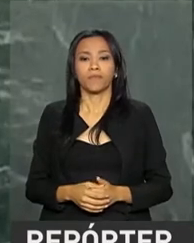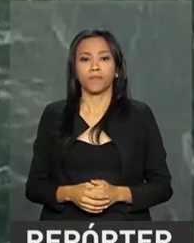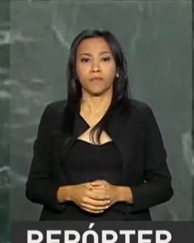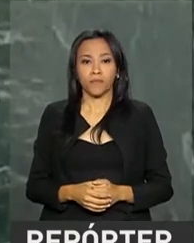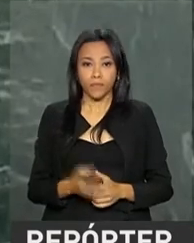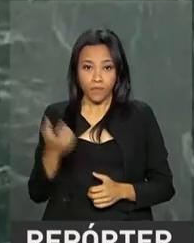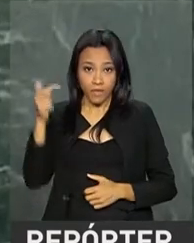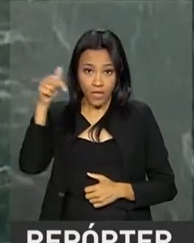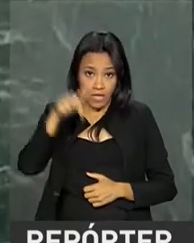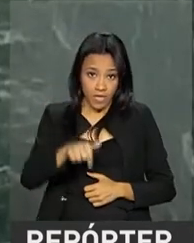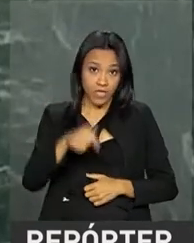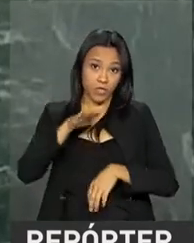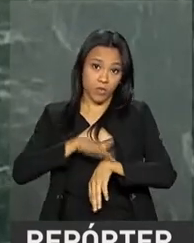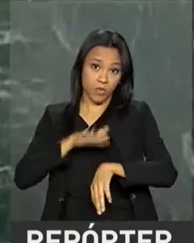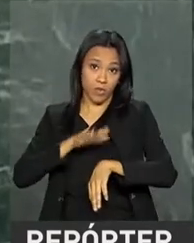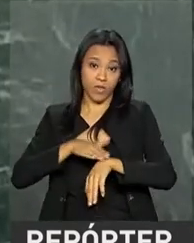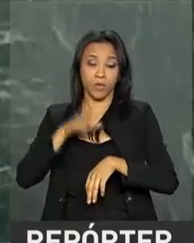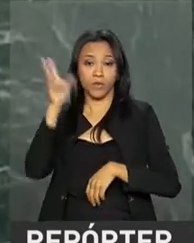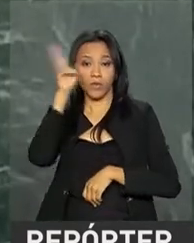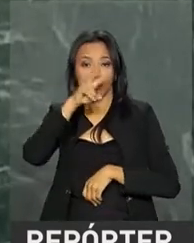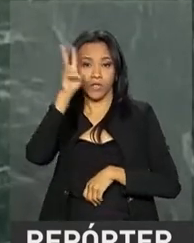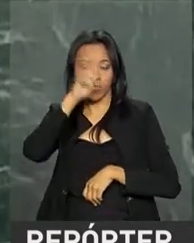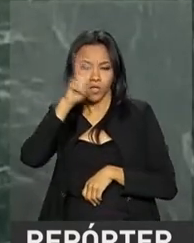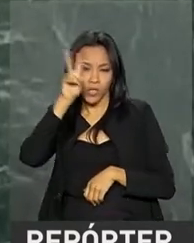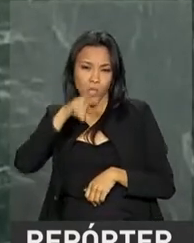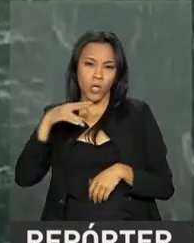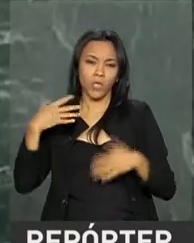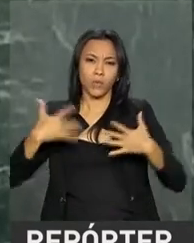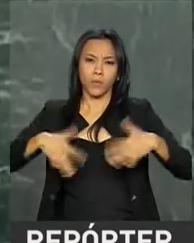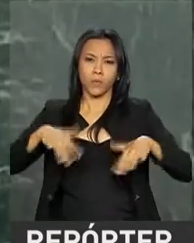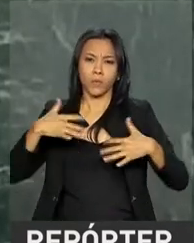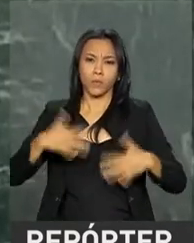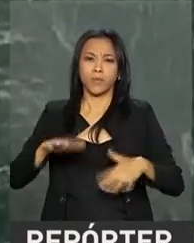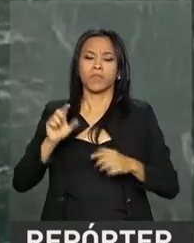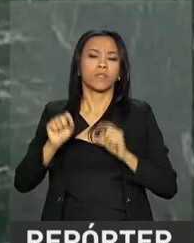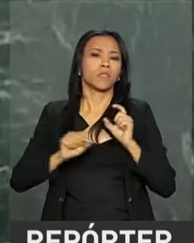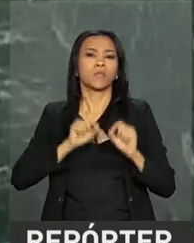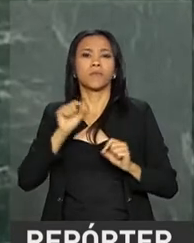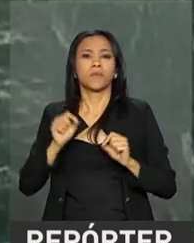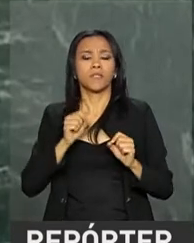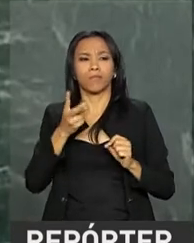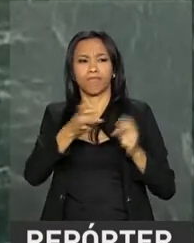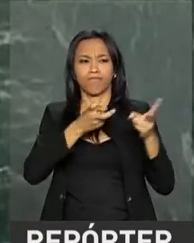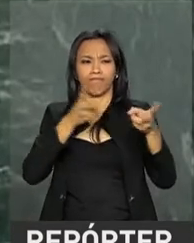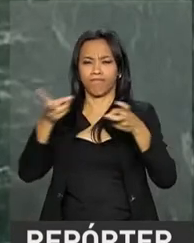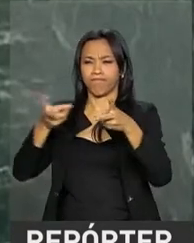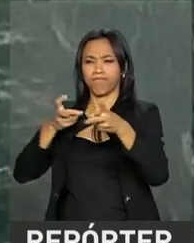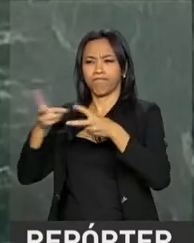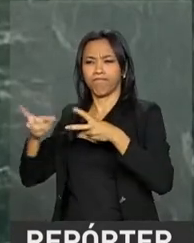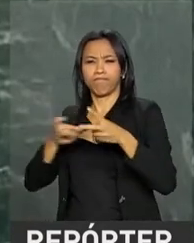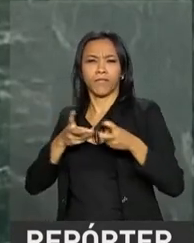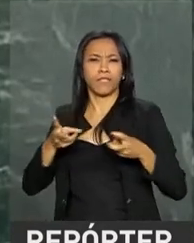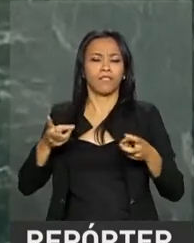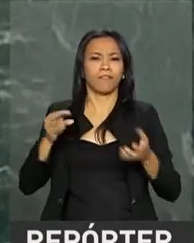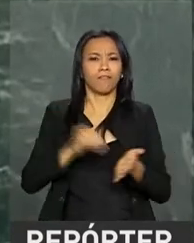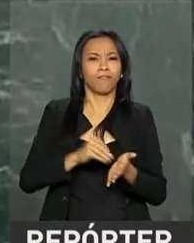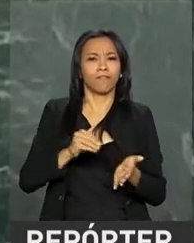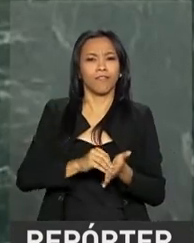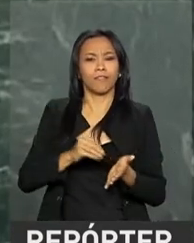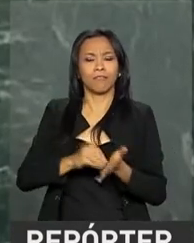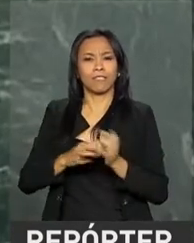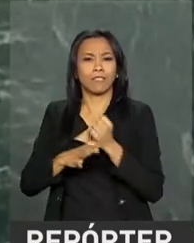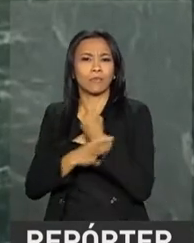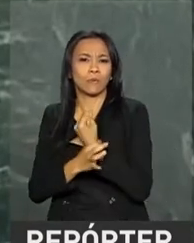momento da história de tão marcado os traços de incerteza e instabilidade